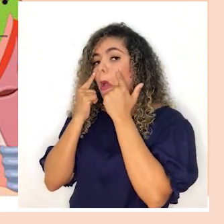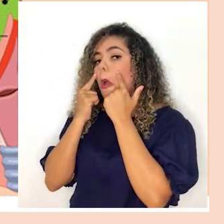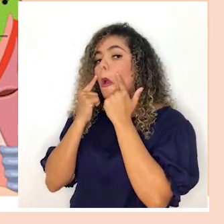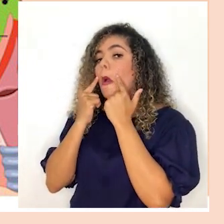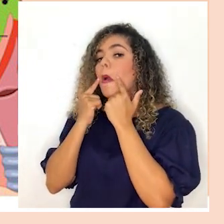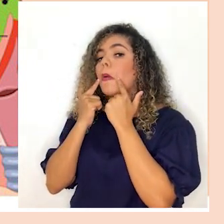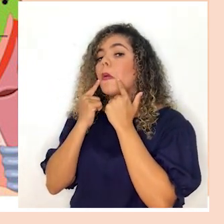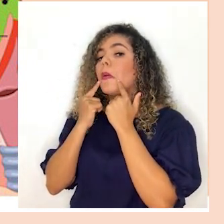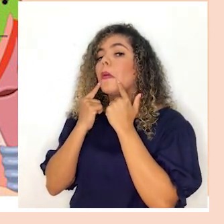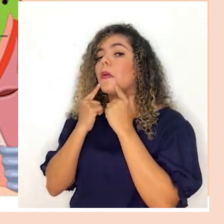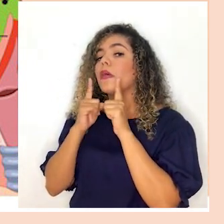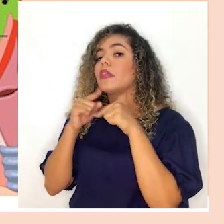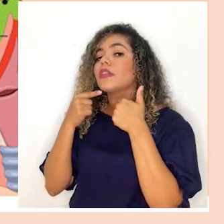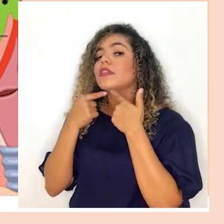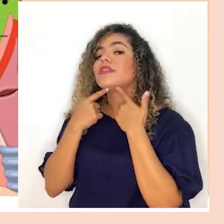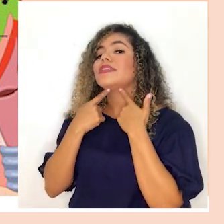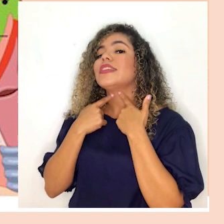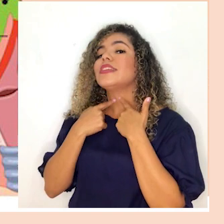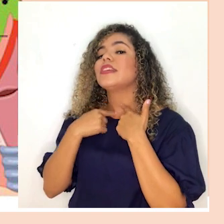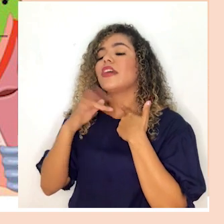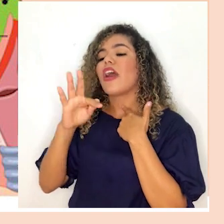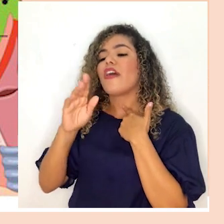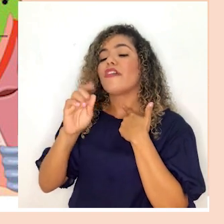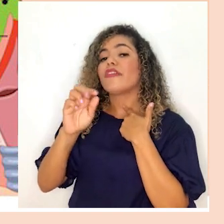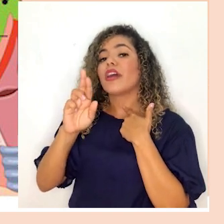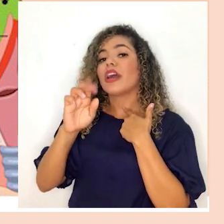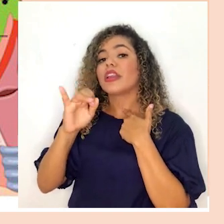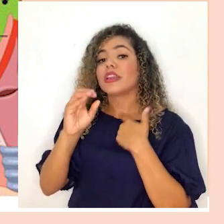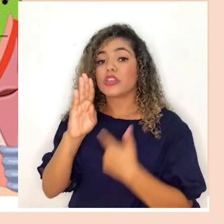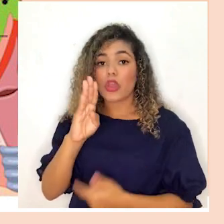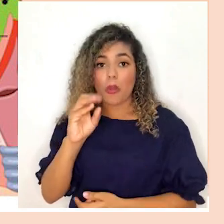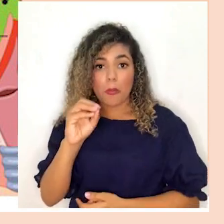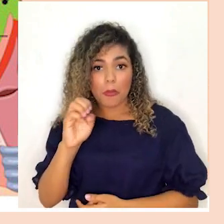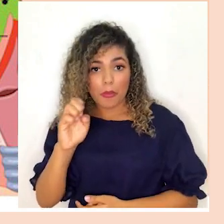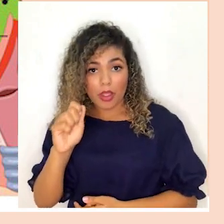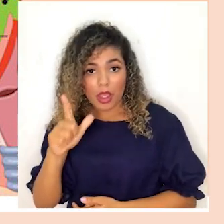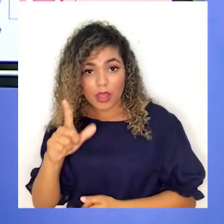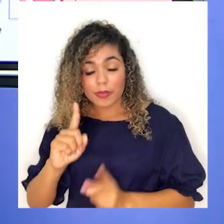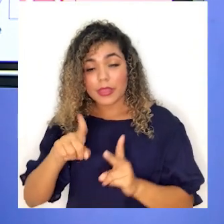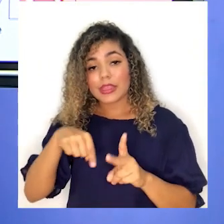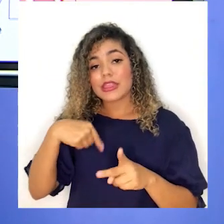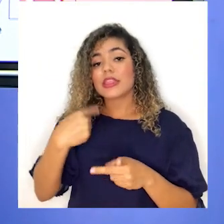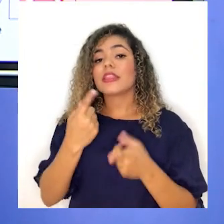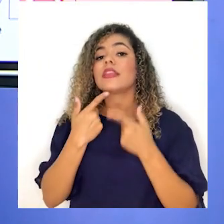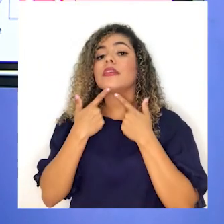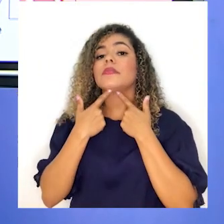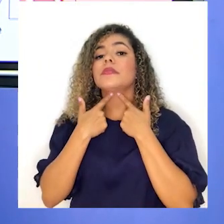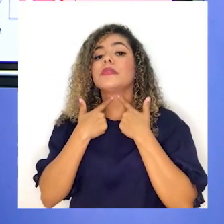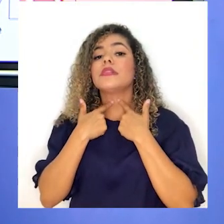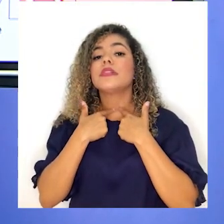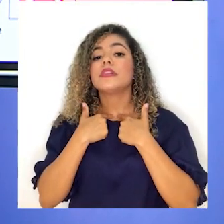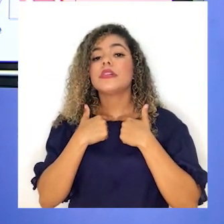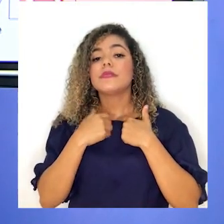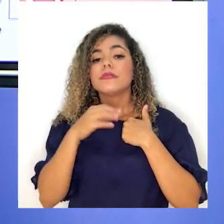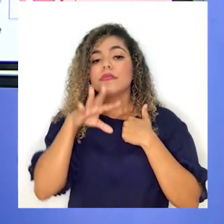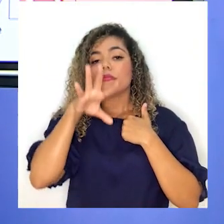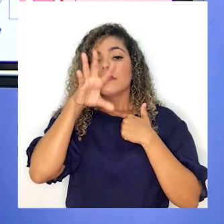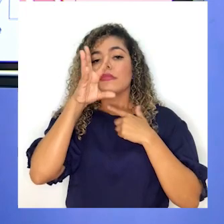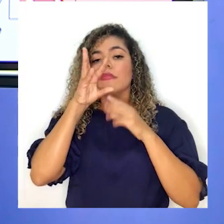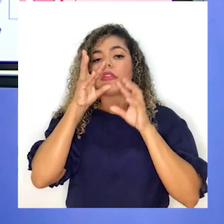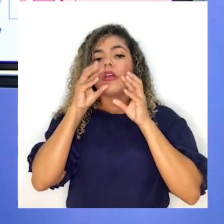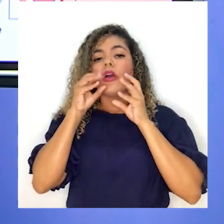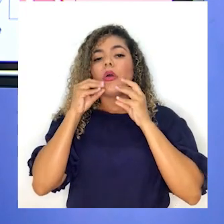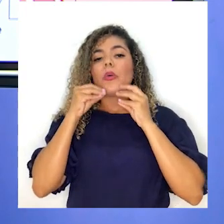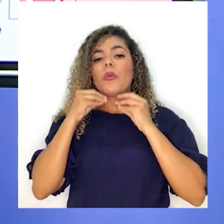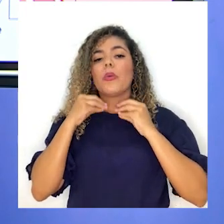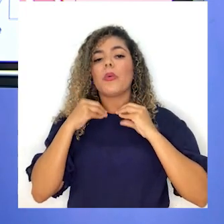da faringe bucal, a orofaringe, e vai levar o ar até o próximo órgão, que